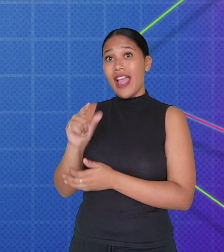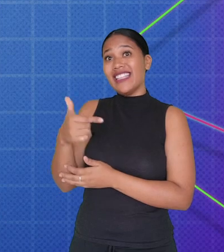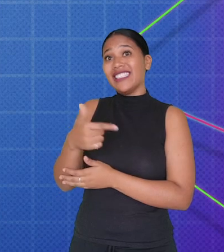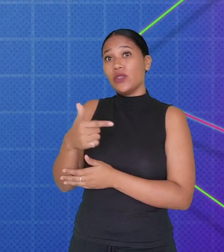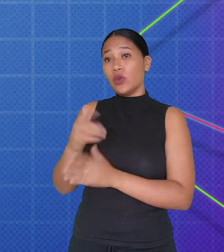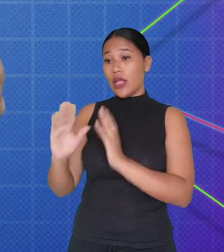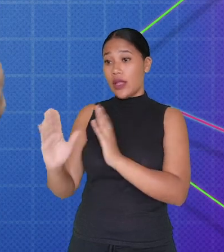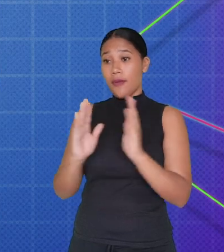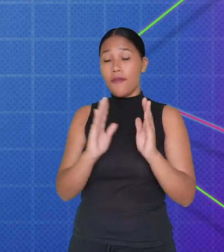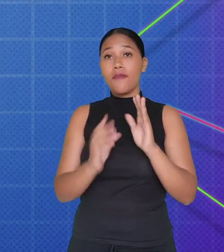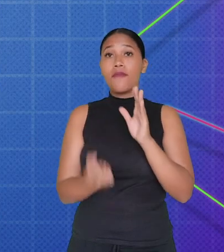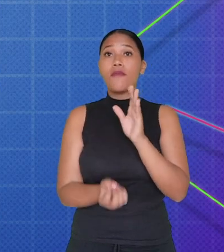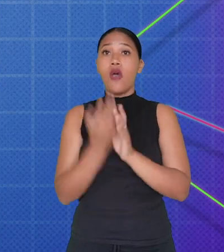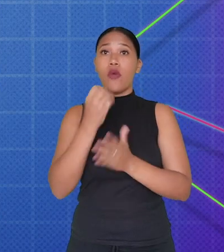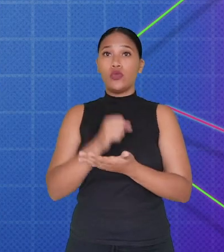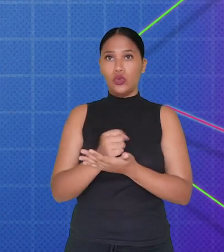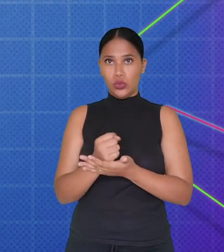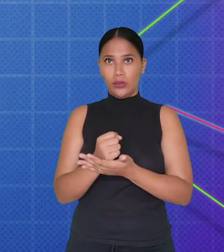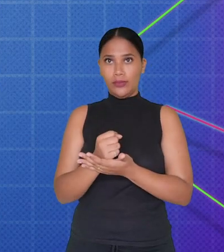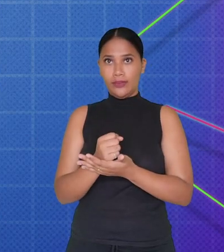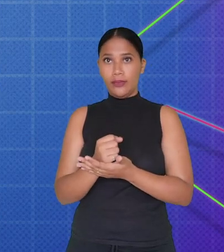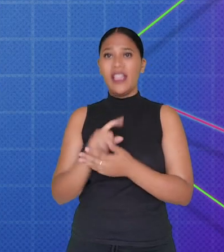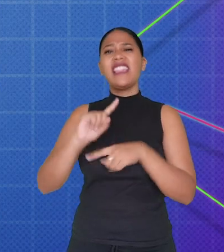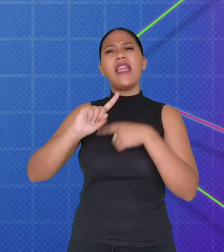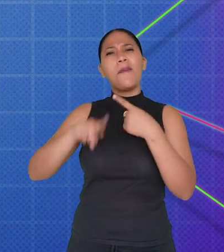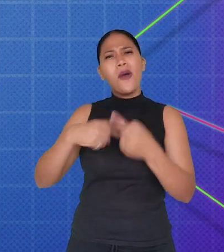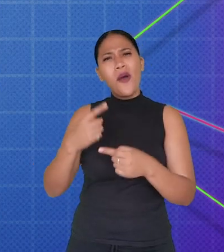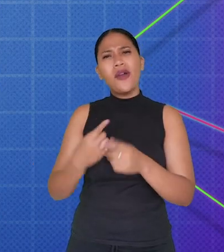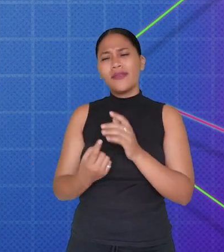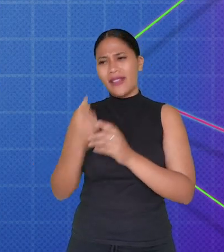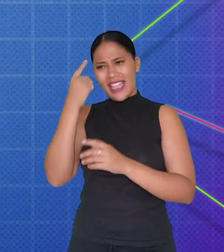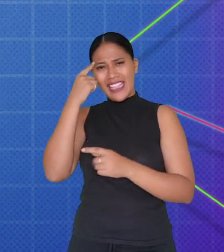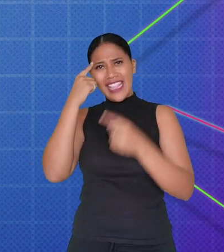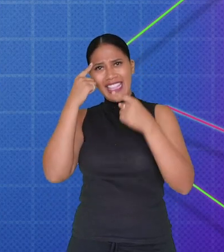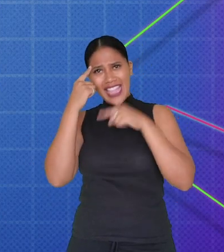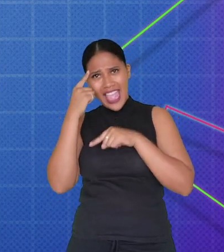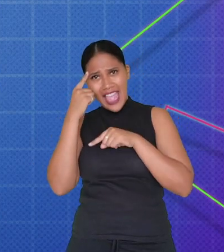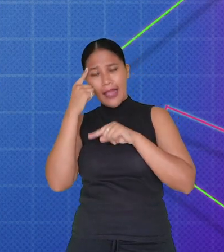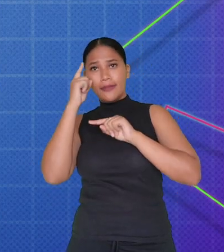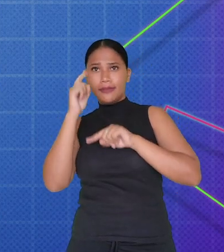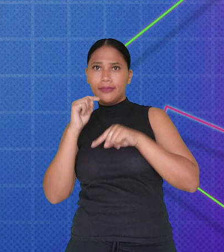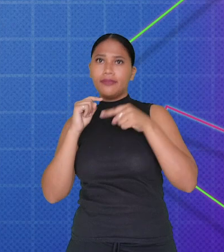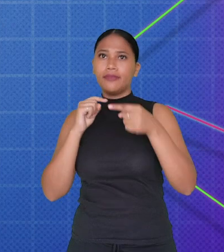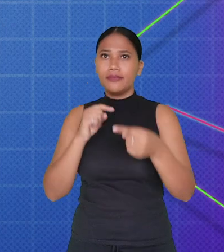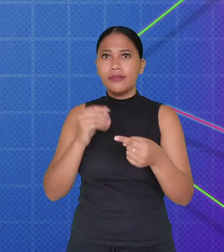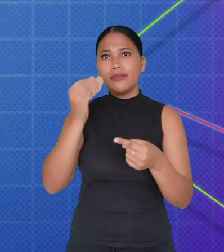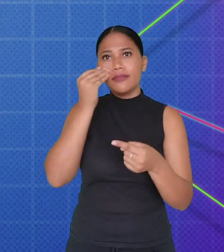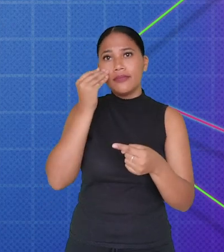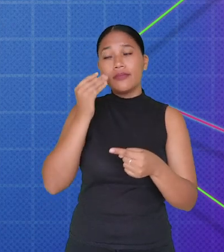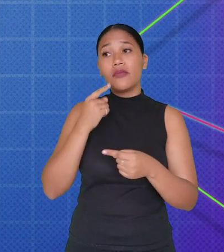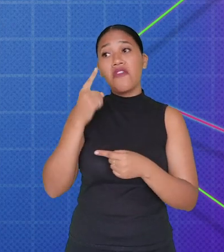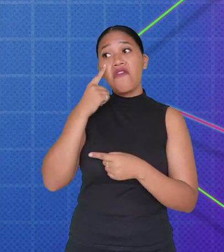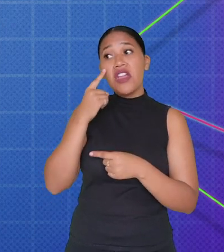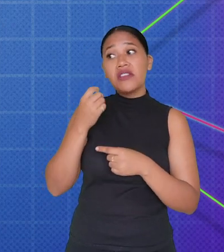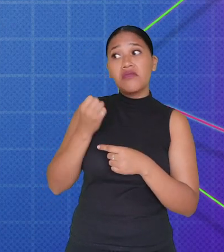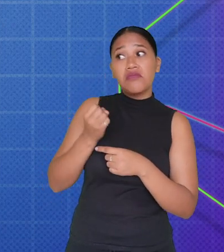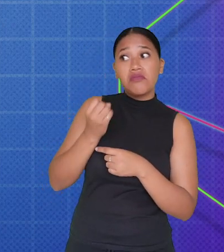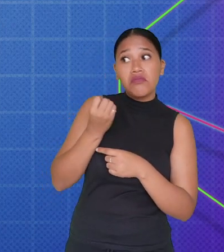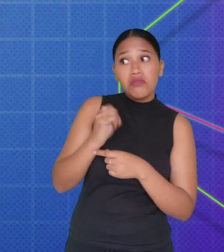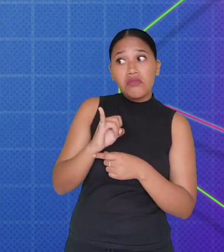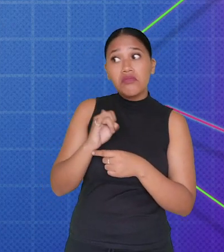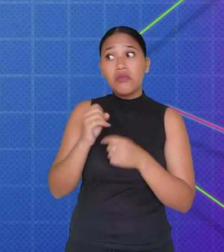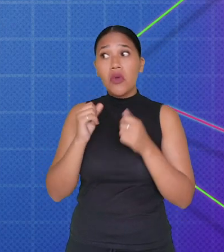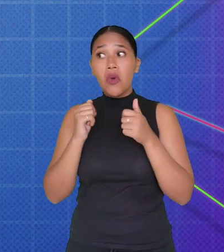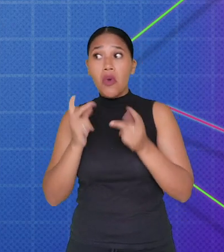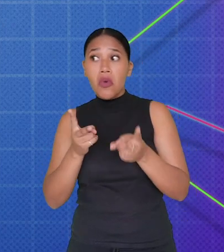é a segunda etapa do processo de desenvolvimento de um jogo Depois da formação da ideia e é um momento crucial para determinar se o jogo